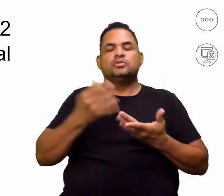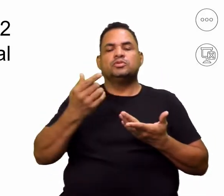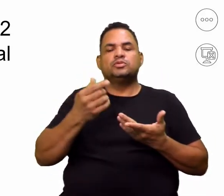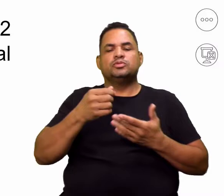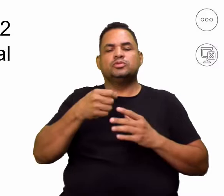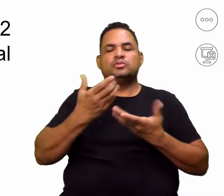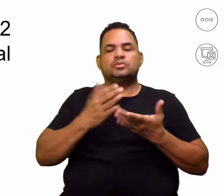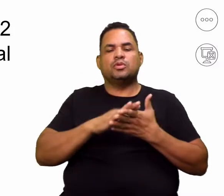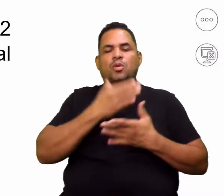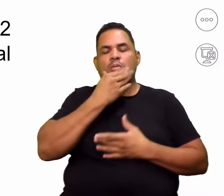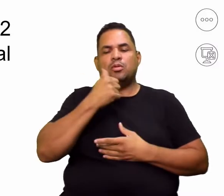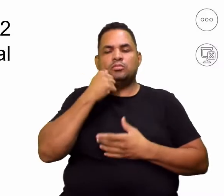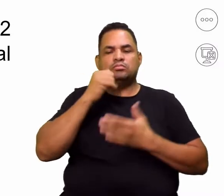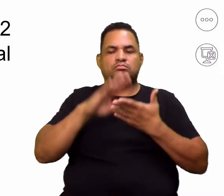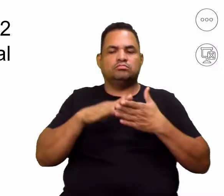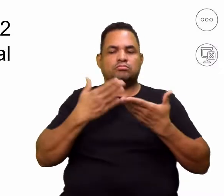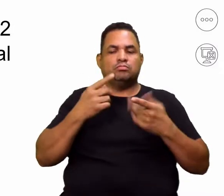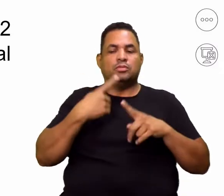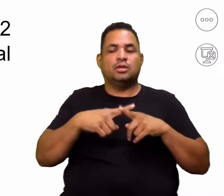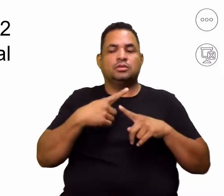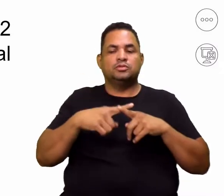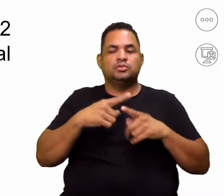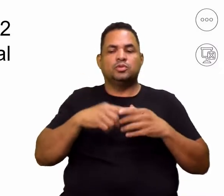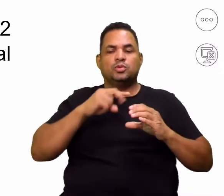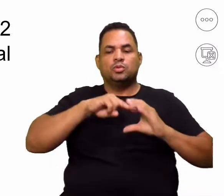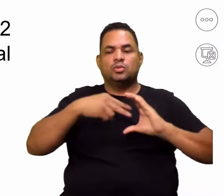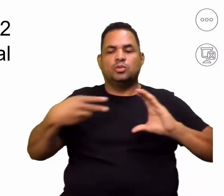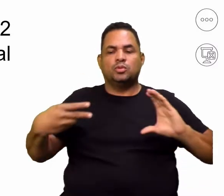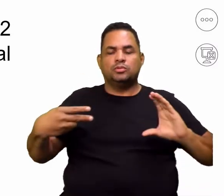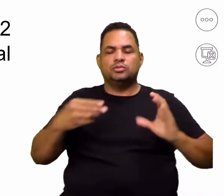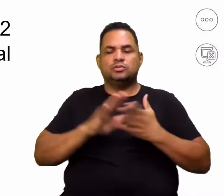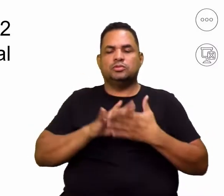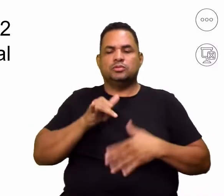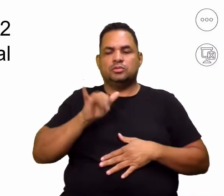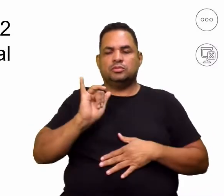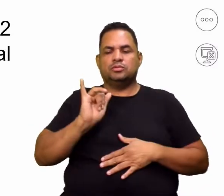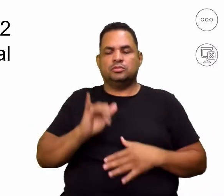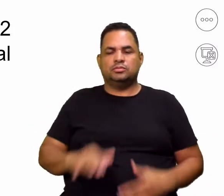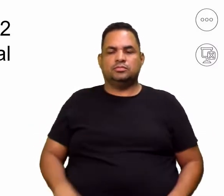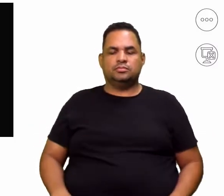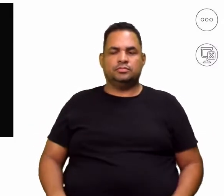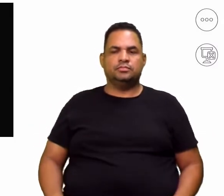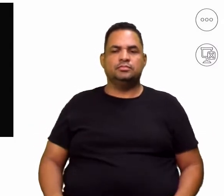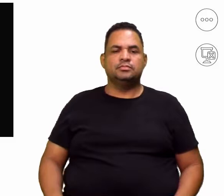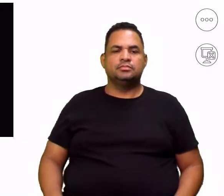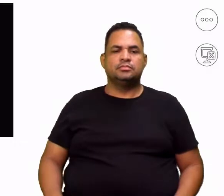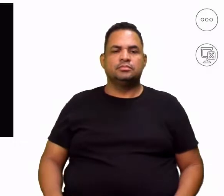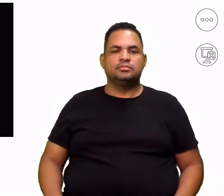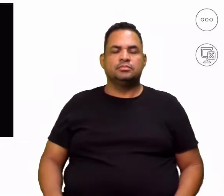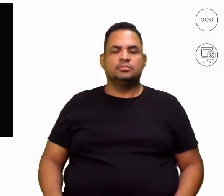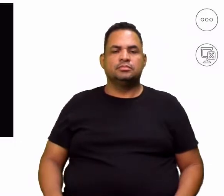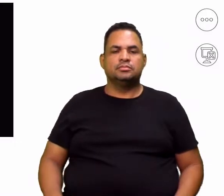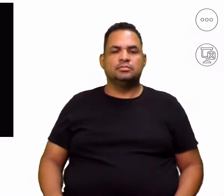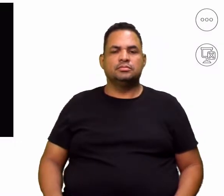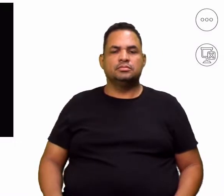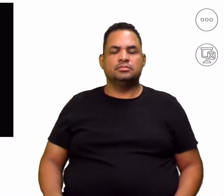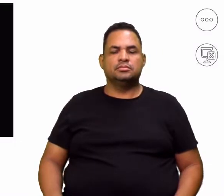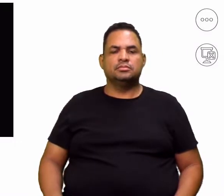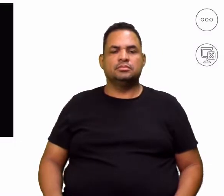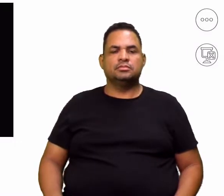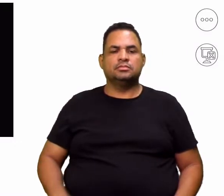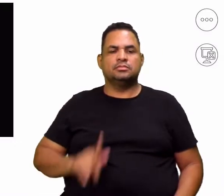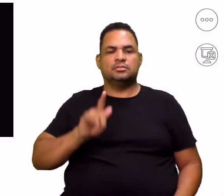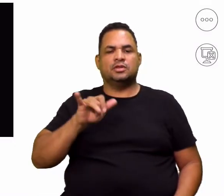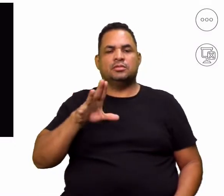partir do cromossomo Y. Mas a gente vai ver alguns casos aqui que não é bem assim em outros grupos de animais, tá? Gametas